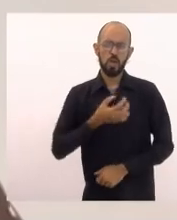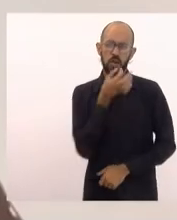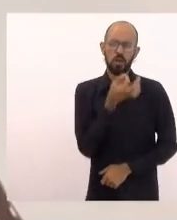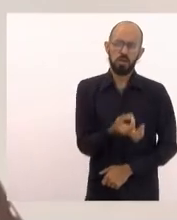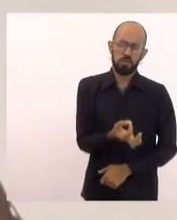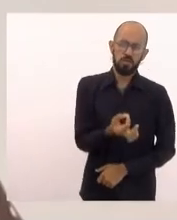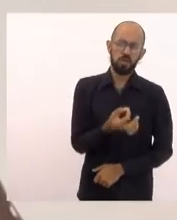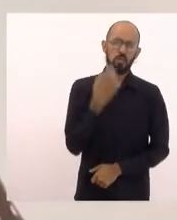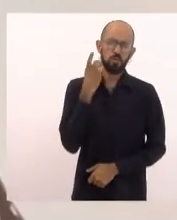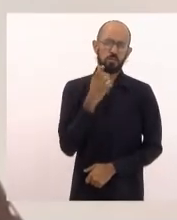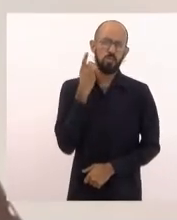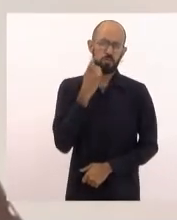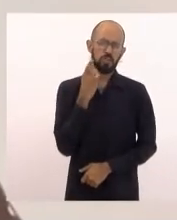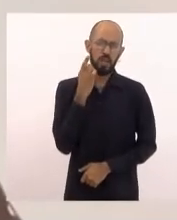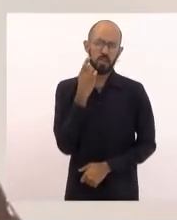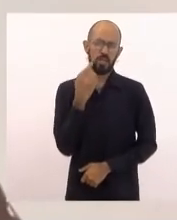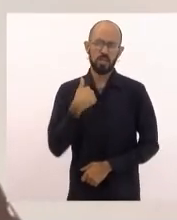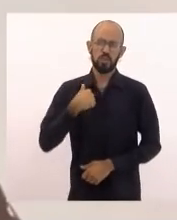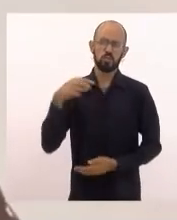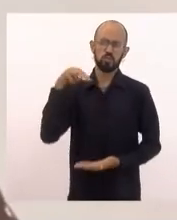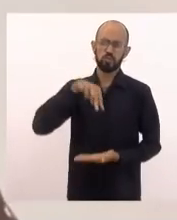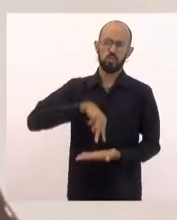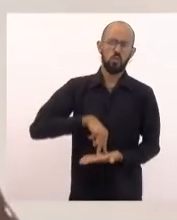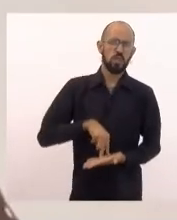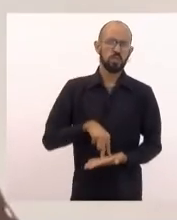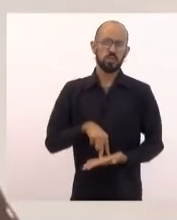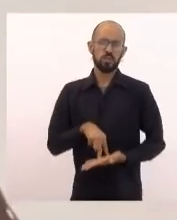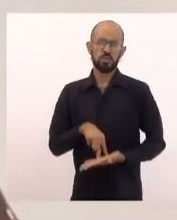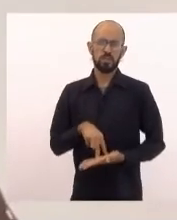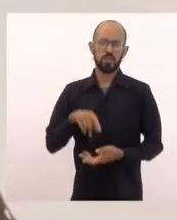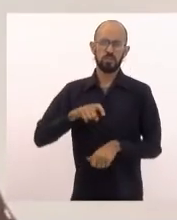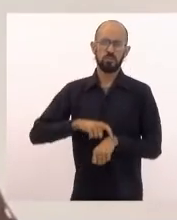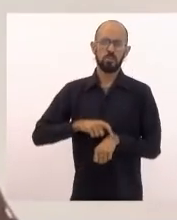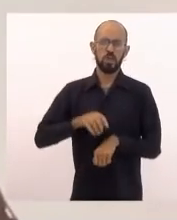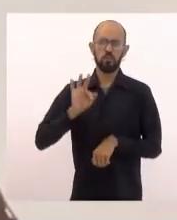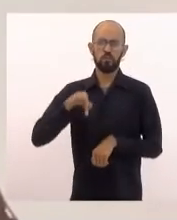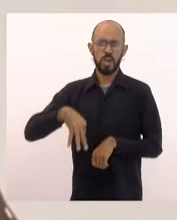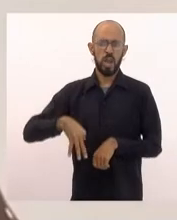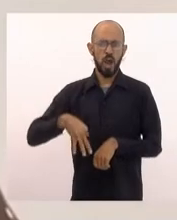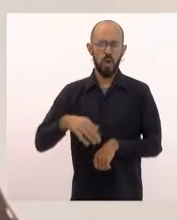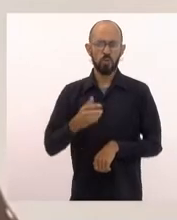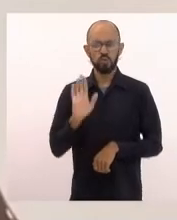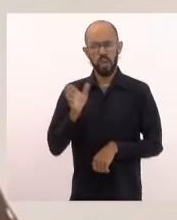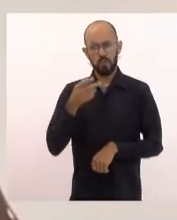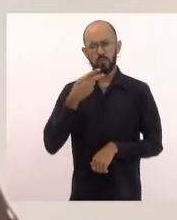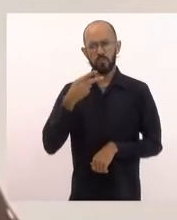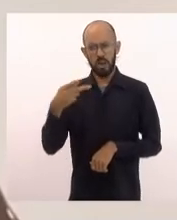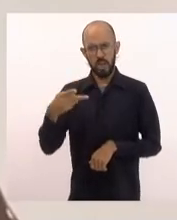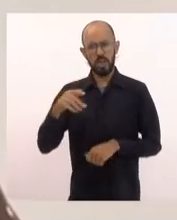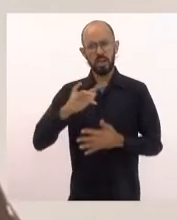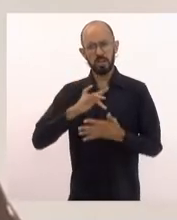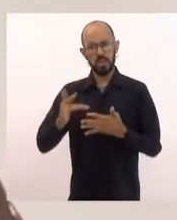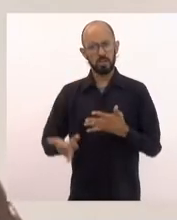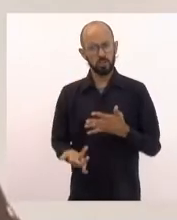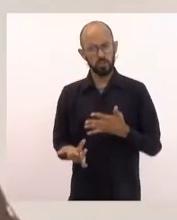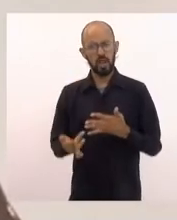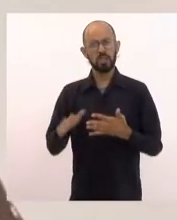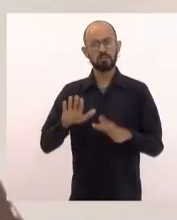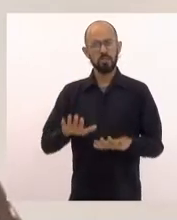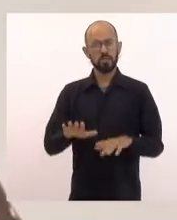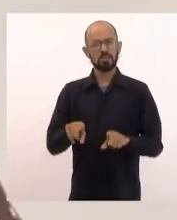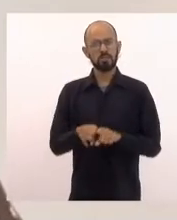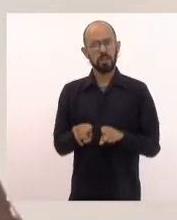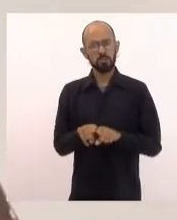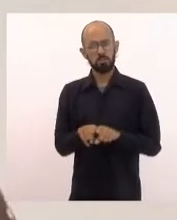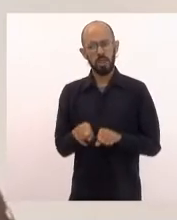já... estou aqui no expediente final, já me manifestei nas minhas redes sociais, mas solicitando